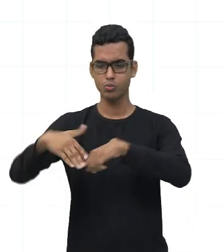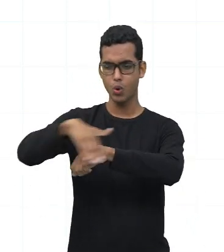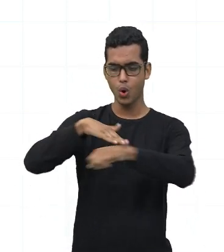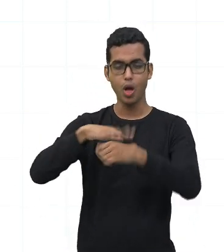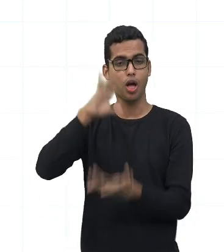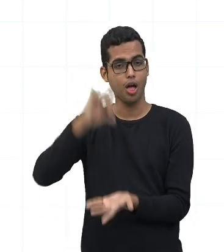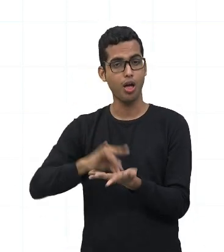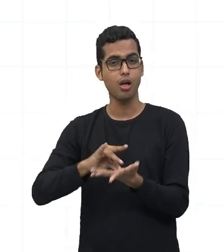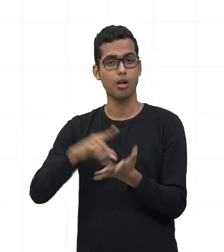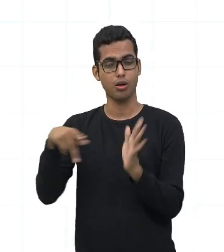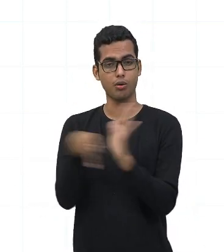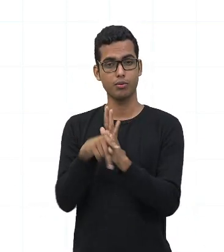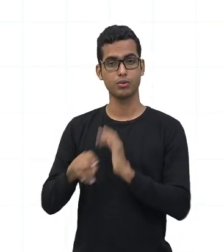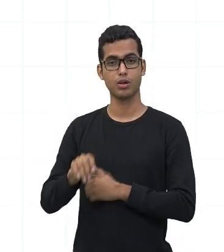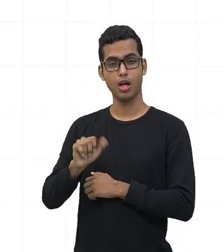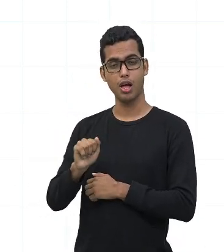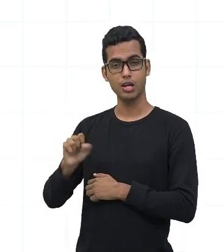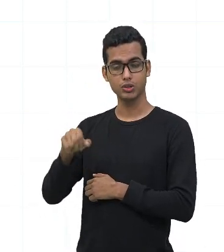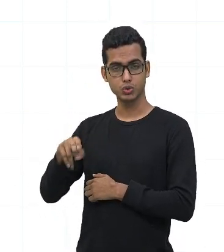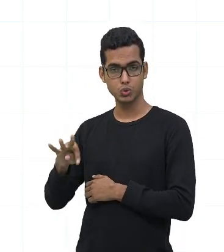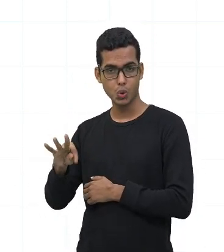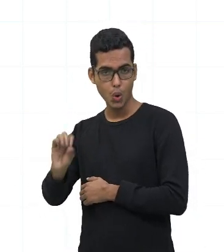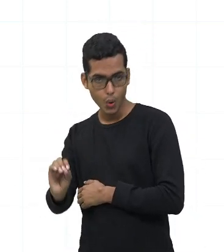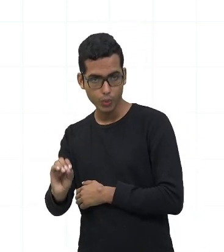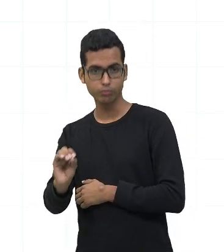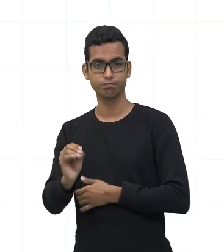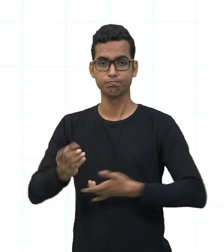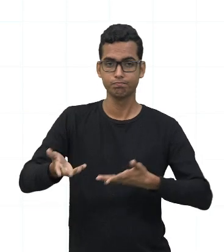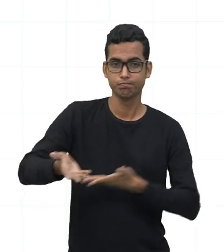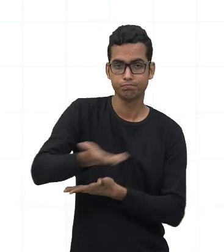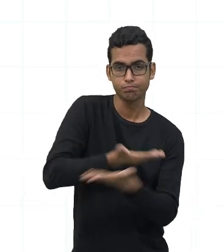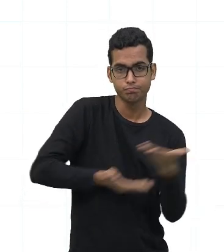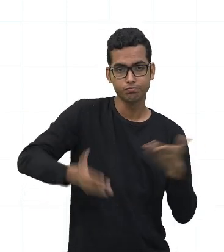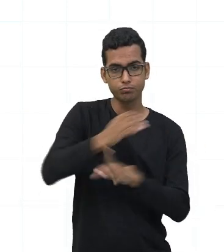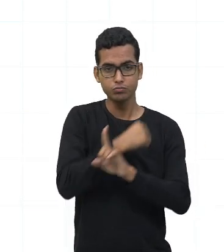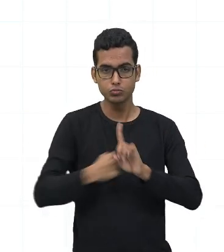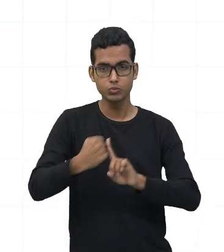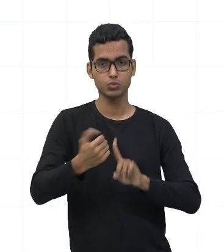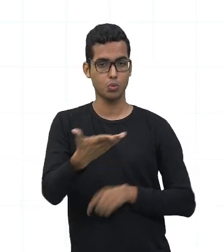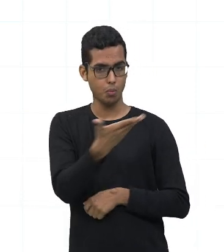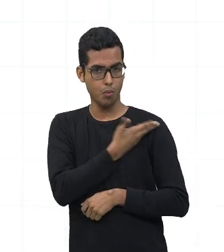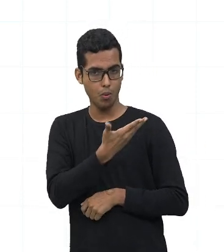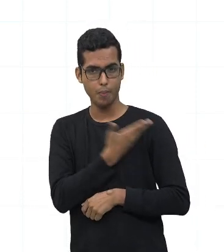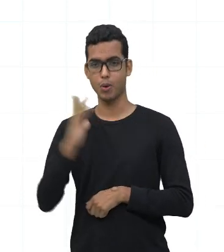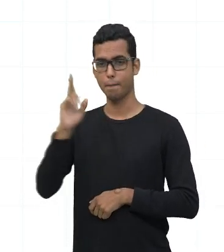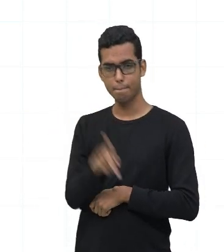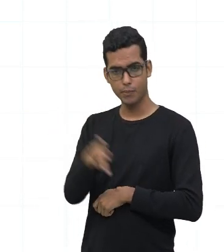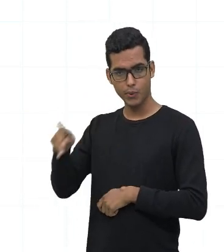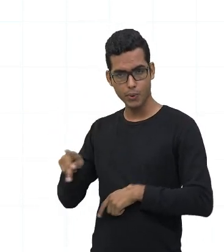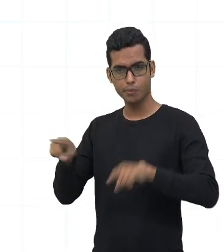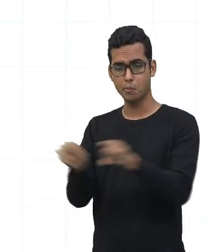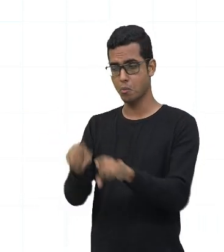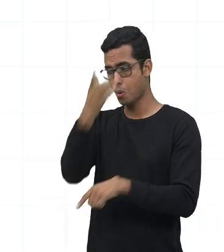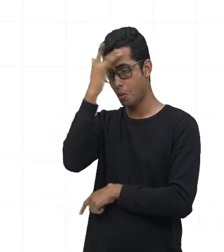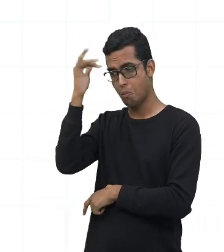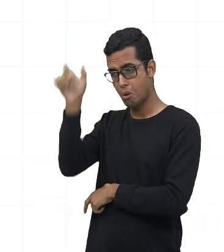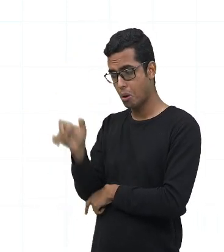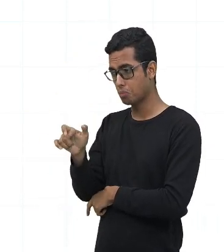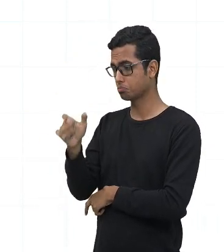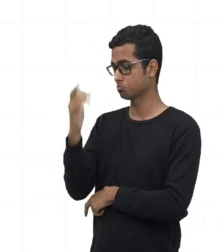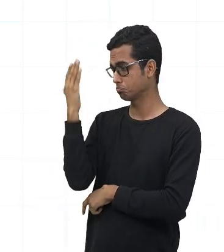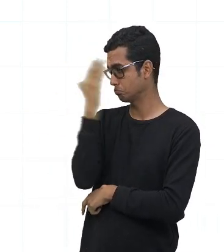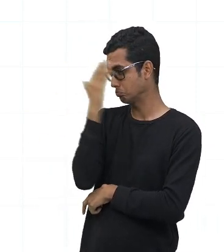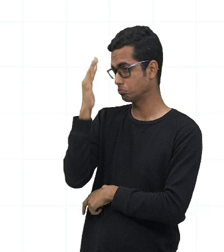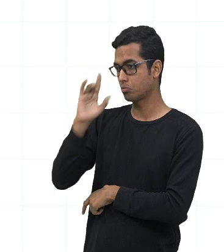um assunto. Estou numa interação social com meu amigo, com meu professor, com alguém que eu nunca vi, estou